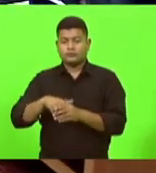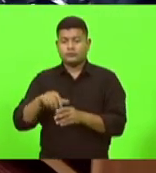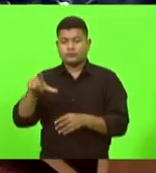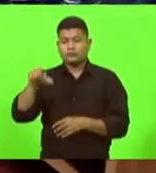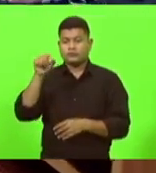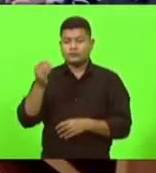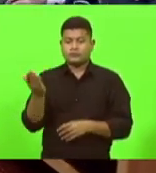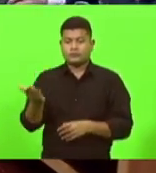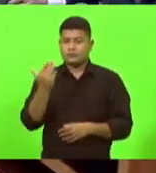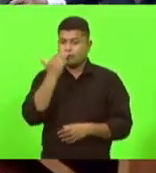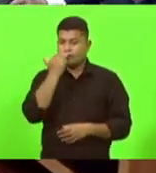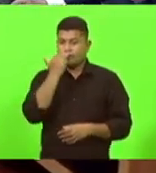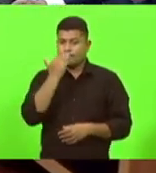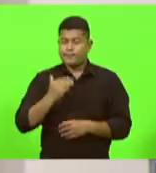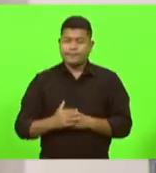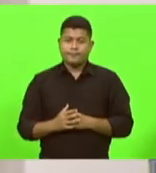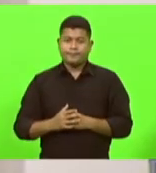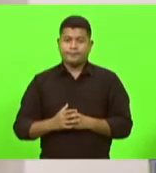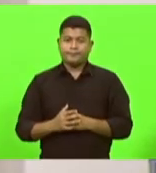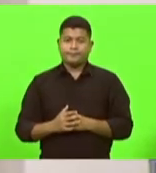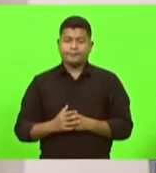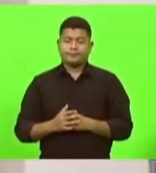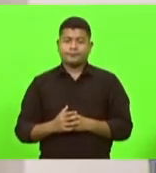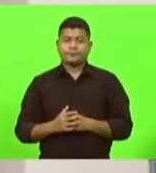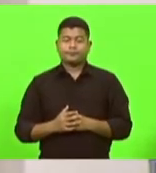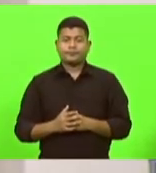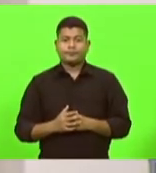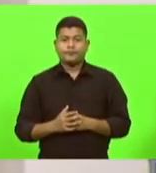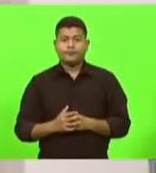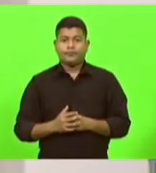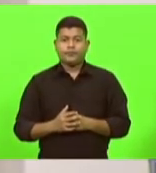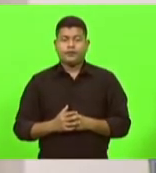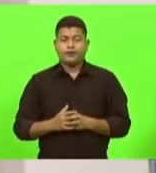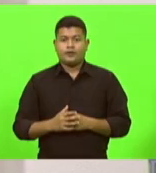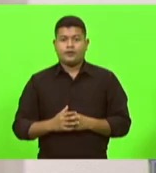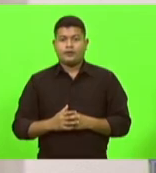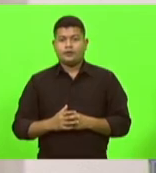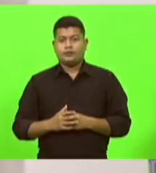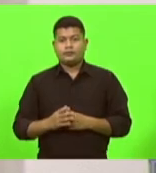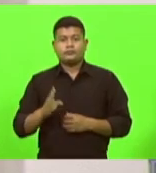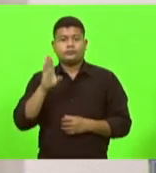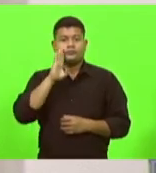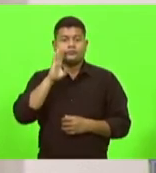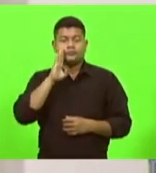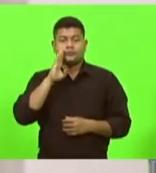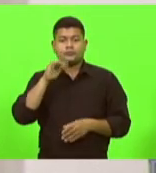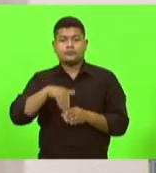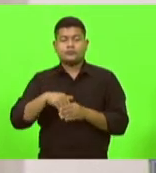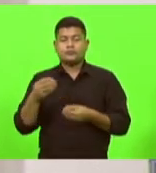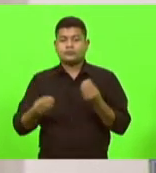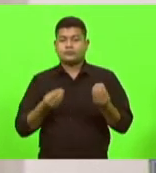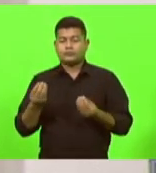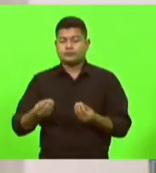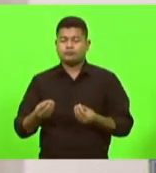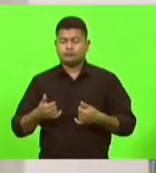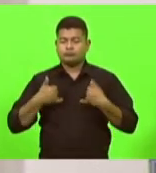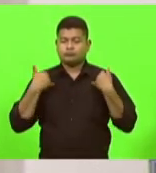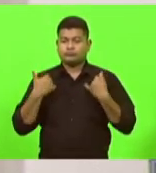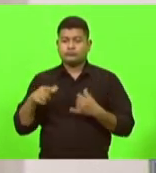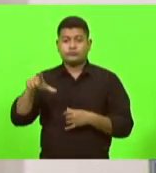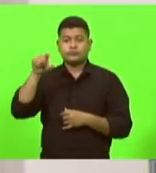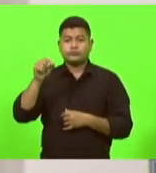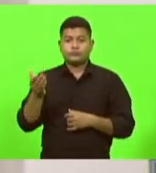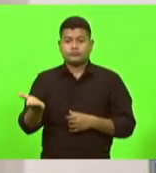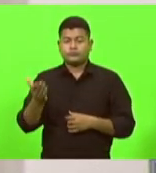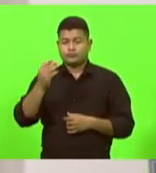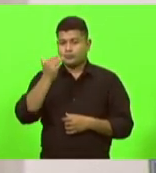Sopelsa. Obrigado, deputado. Como voto o deputado Nilson Berlanda? Com muito orgulho, voto em Moacir Sopelsa, um grande